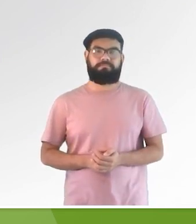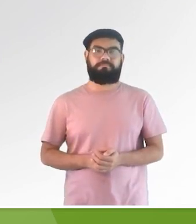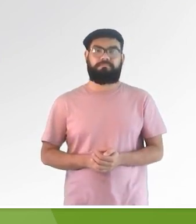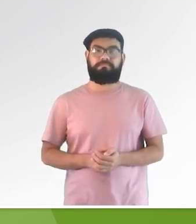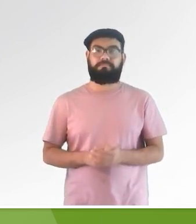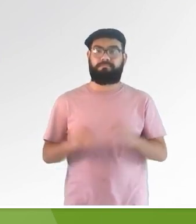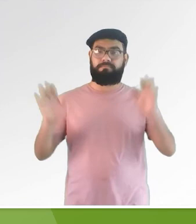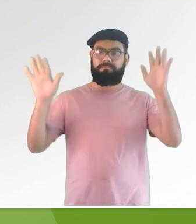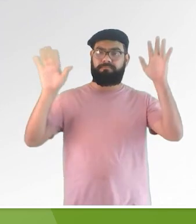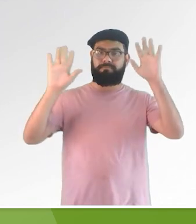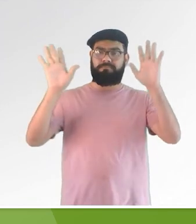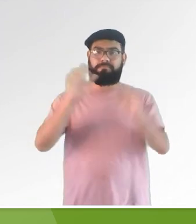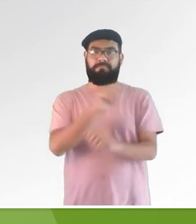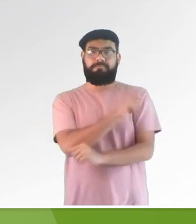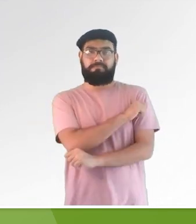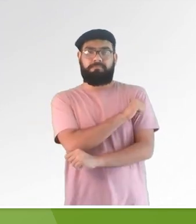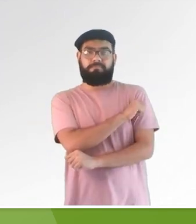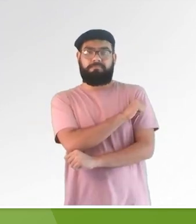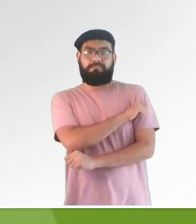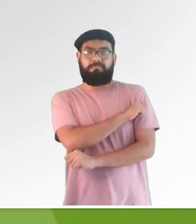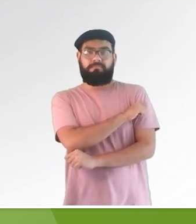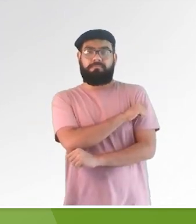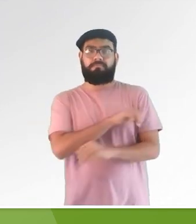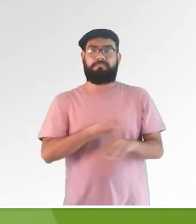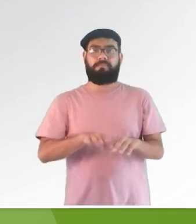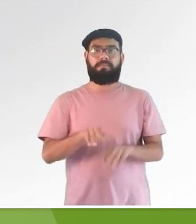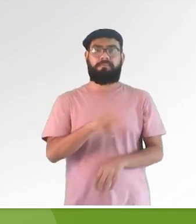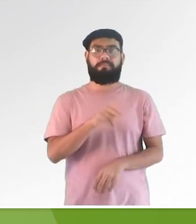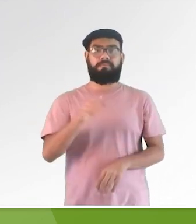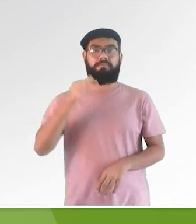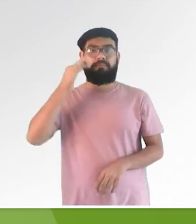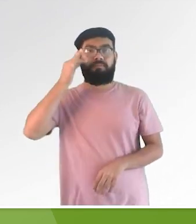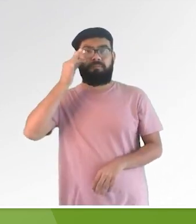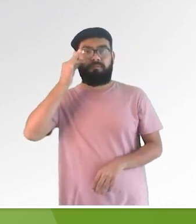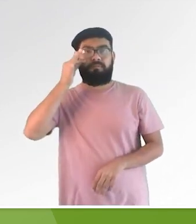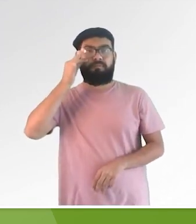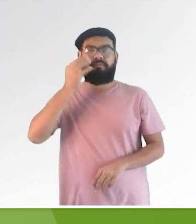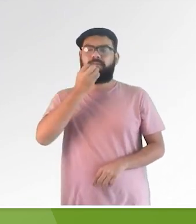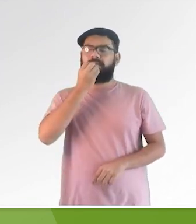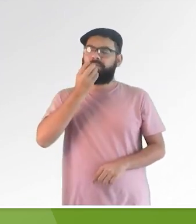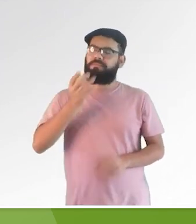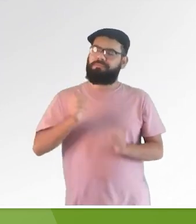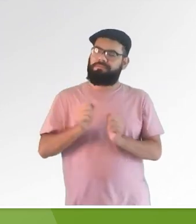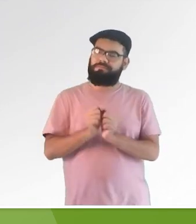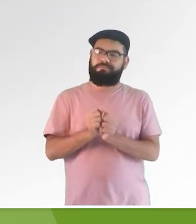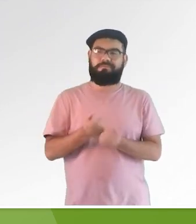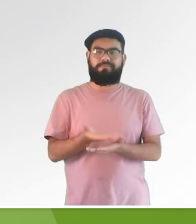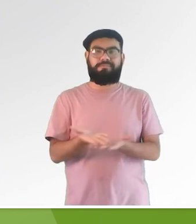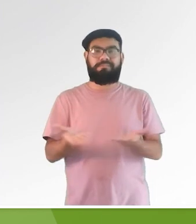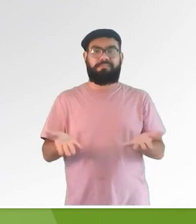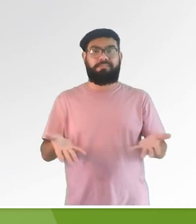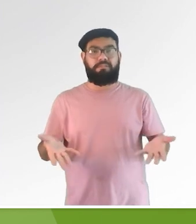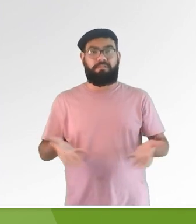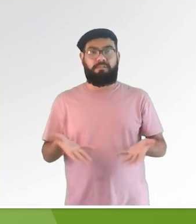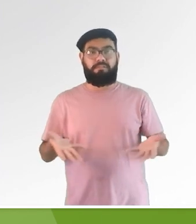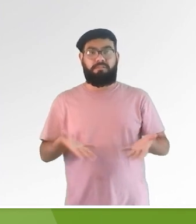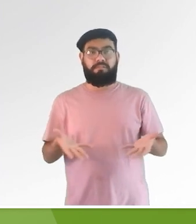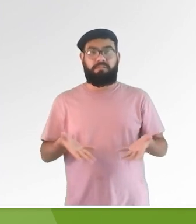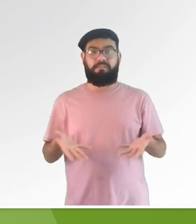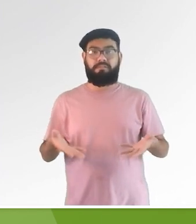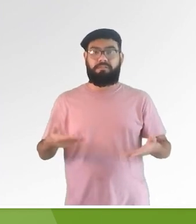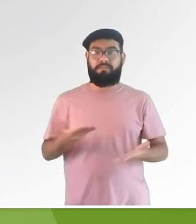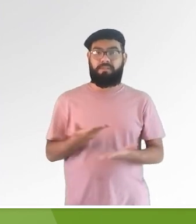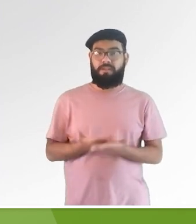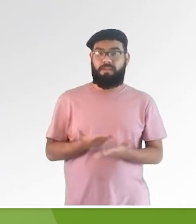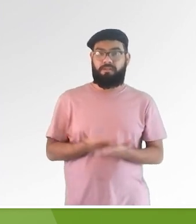Olá, alunos! Olá, professores! Sempre muito bom estar aqui com vocês, não é? Agora, nessa aula, a gente inicia a nossa